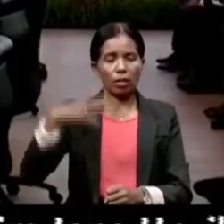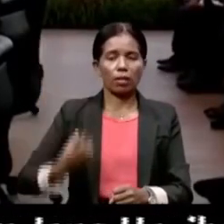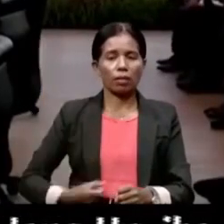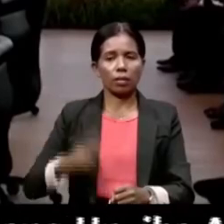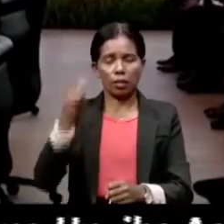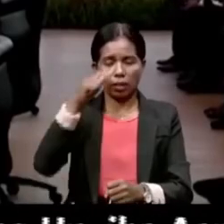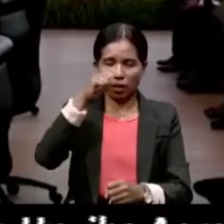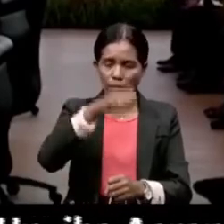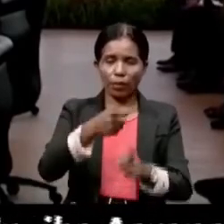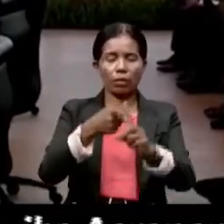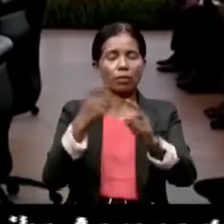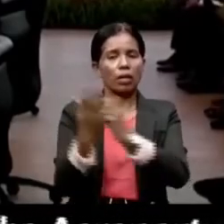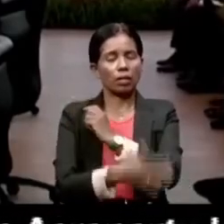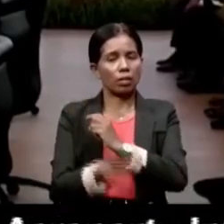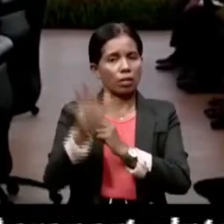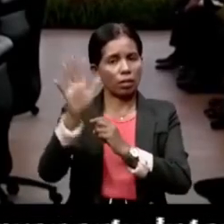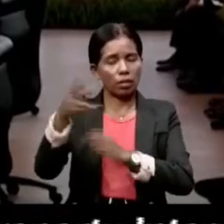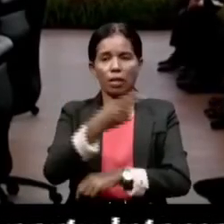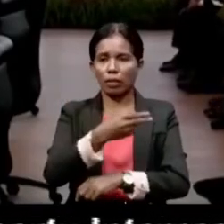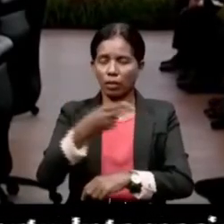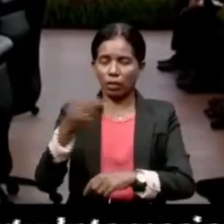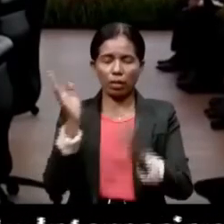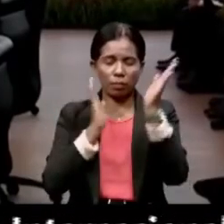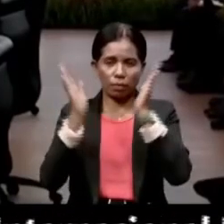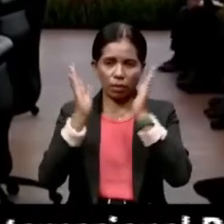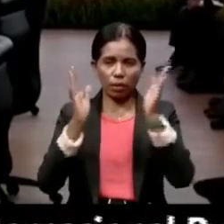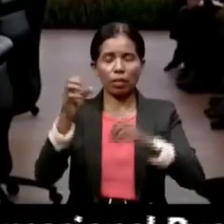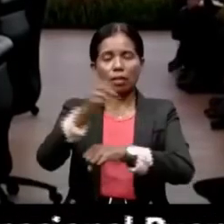Tailândia, husinação lima hanesan Indonesia,